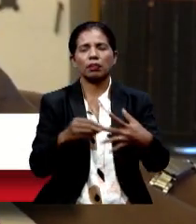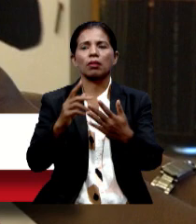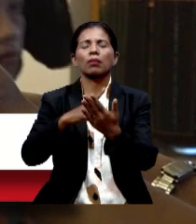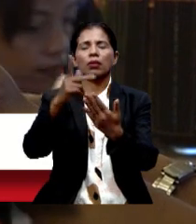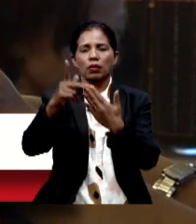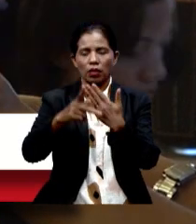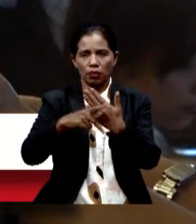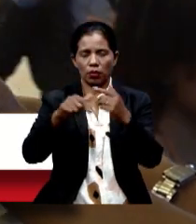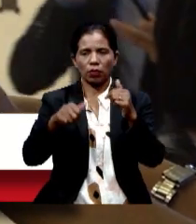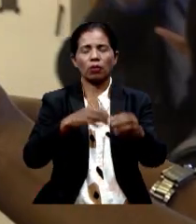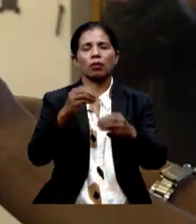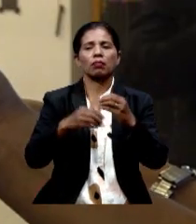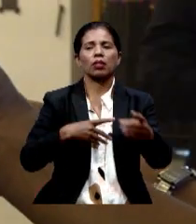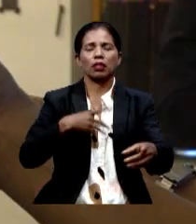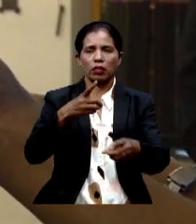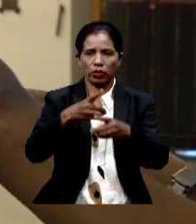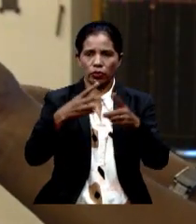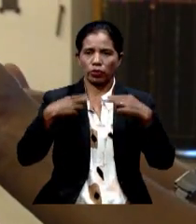conaba direitos humanos